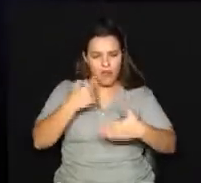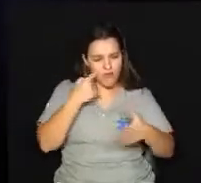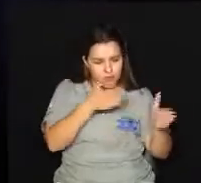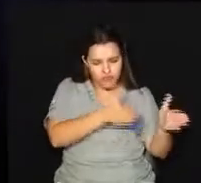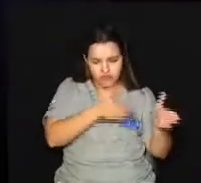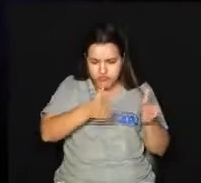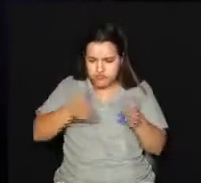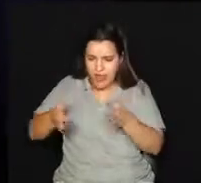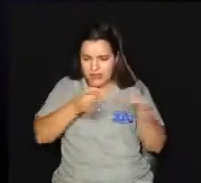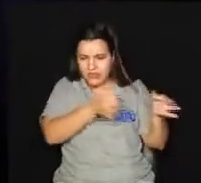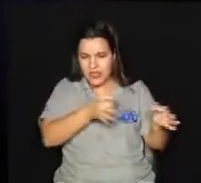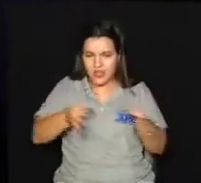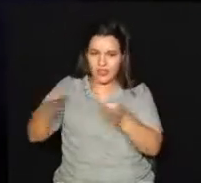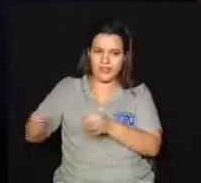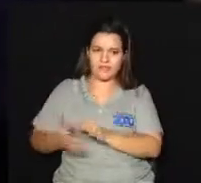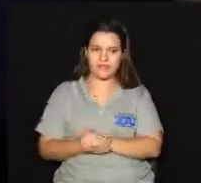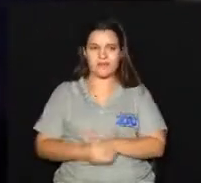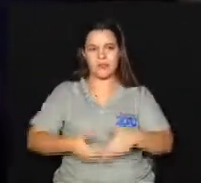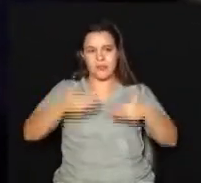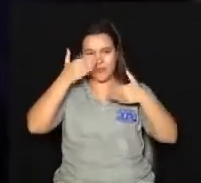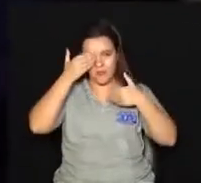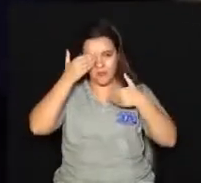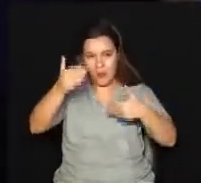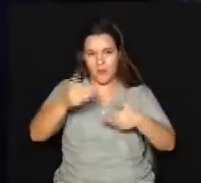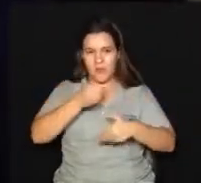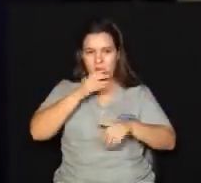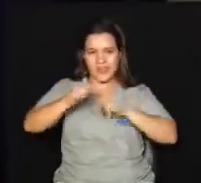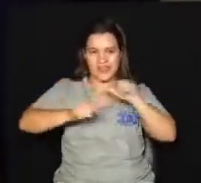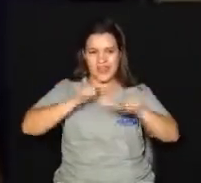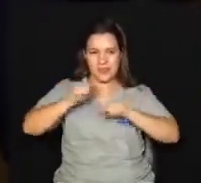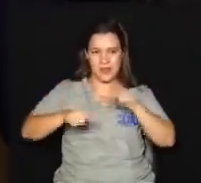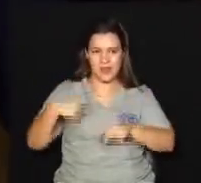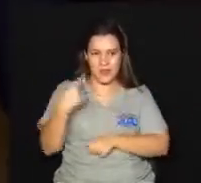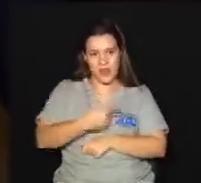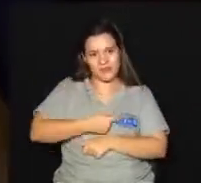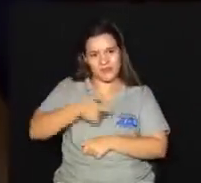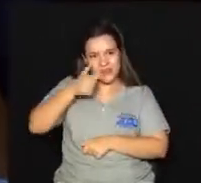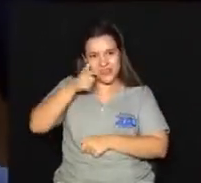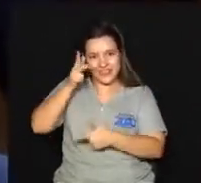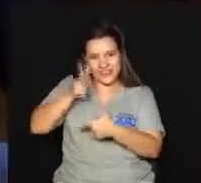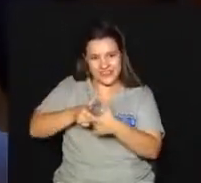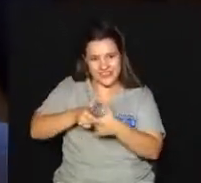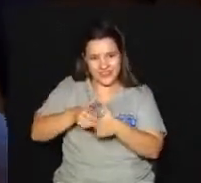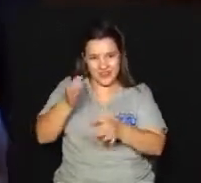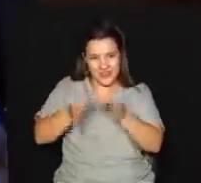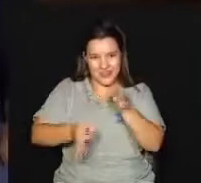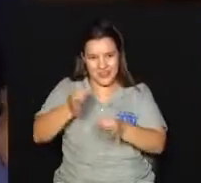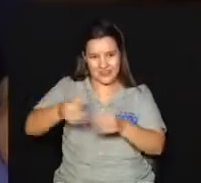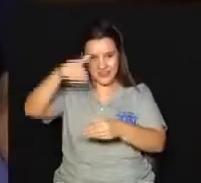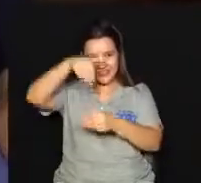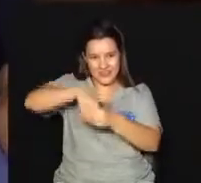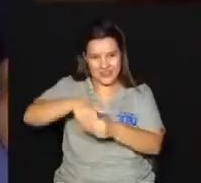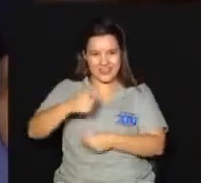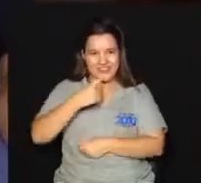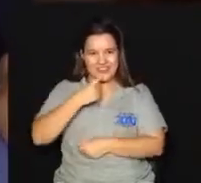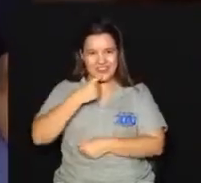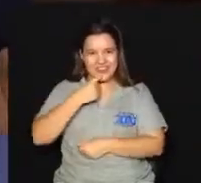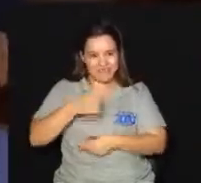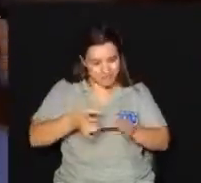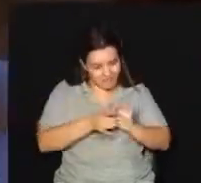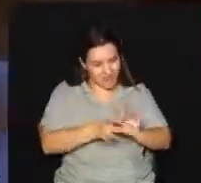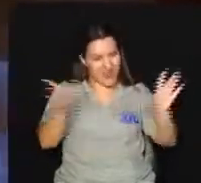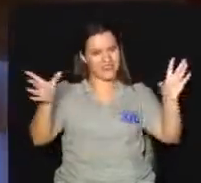todo. Doutor, muito obrigado e um bom trabalho. A gente vai continuar acompanhando o trabalho da Justiça Eleitoral em Campinas.